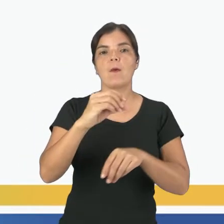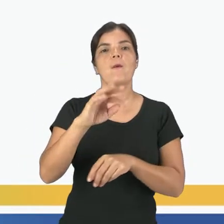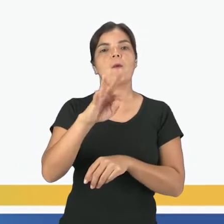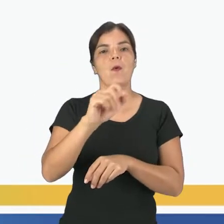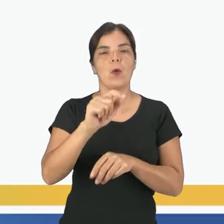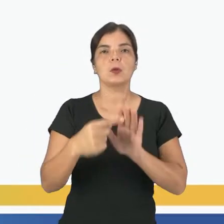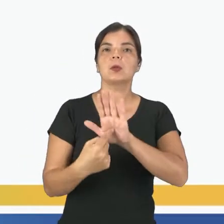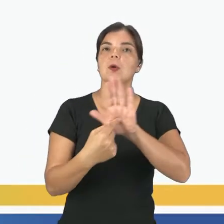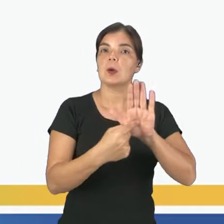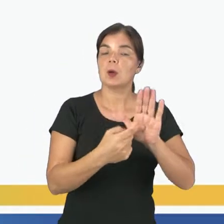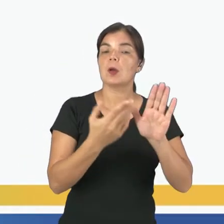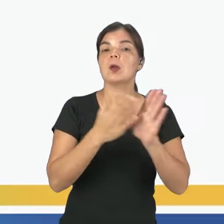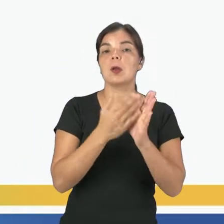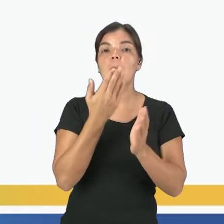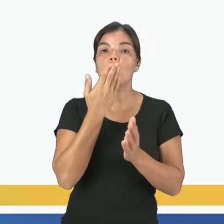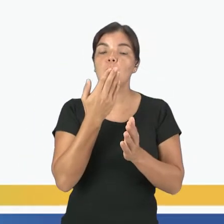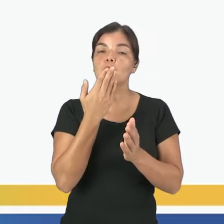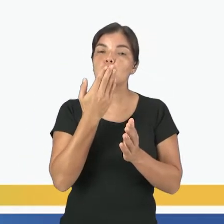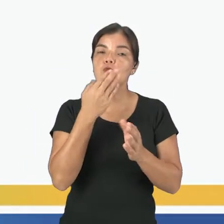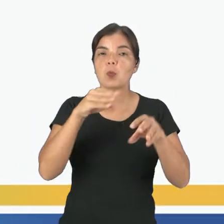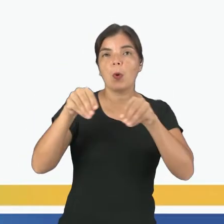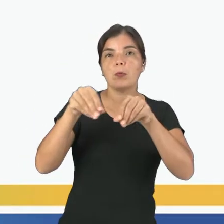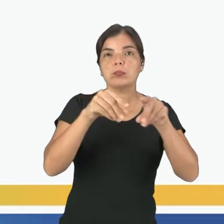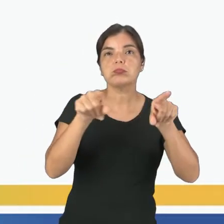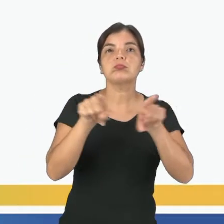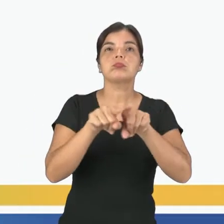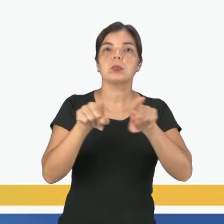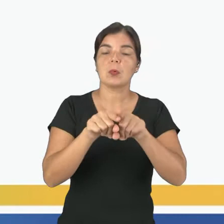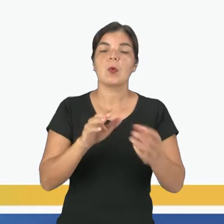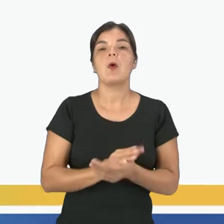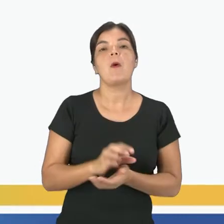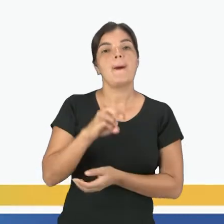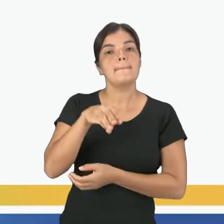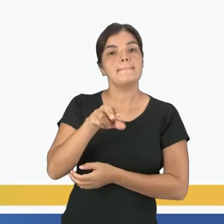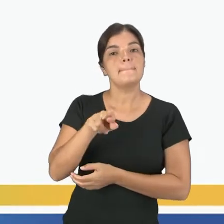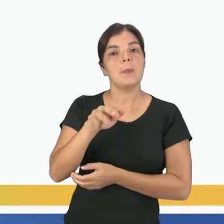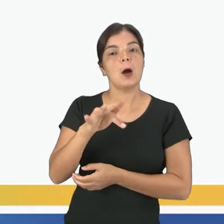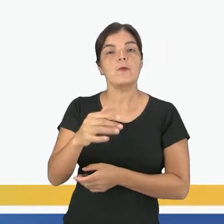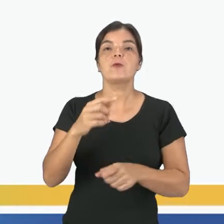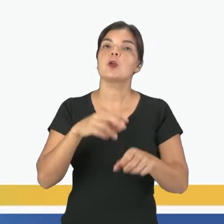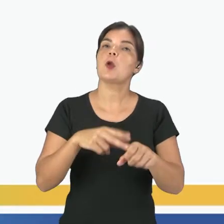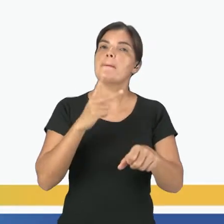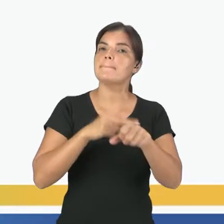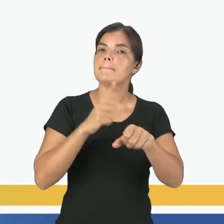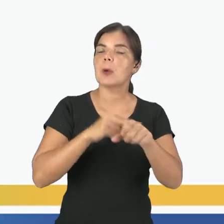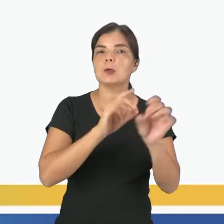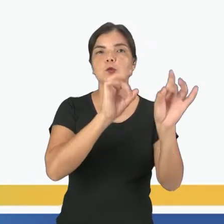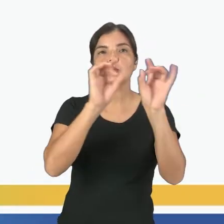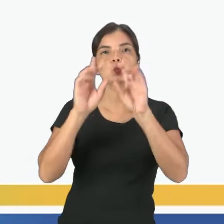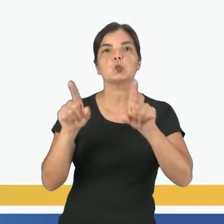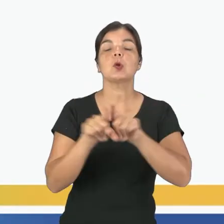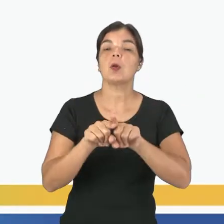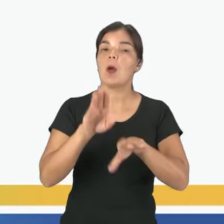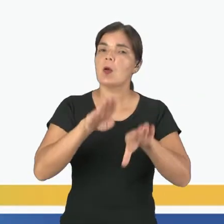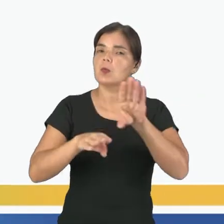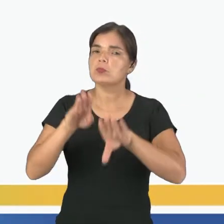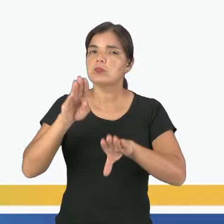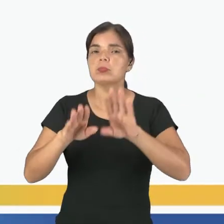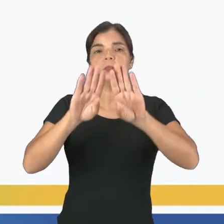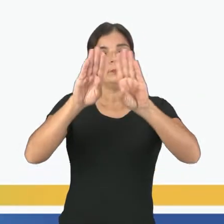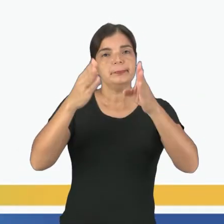vocês, que é um tipo de argila, o marfim, pedras preciosas. Porém, gente, a maior parte